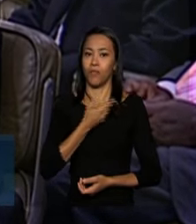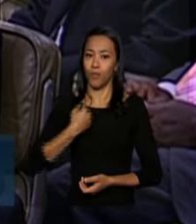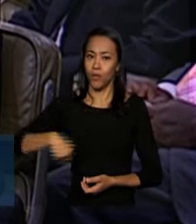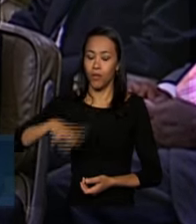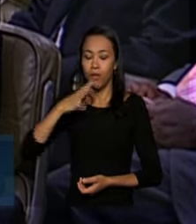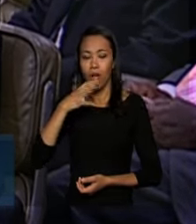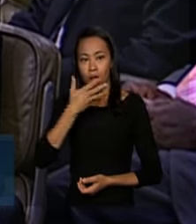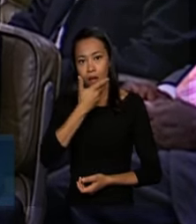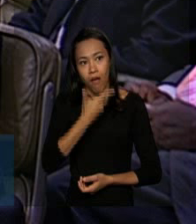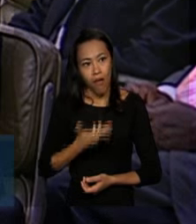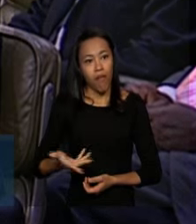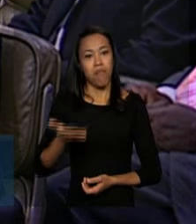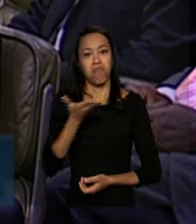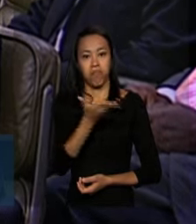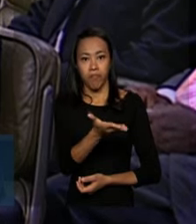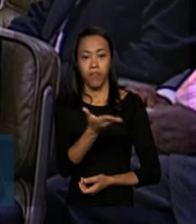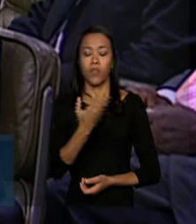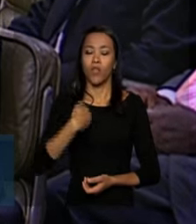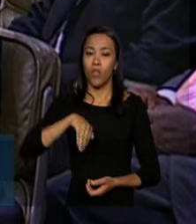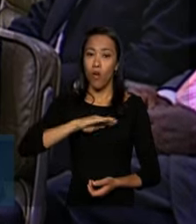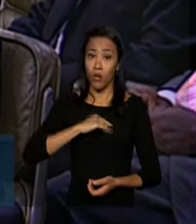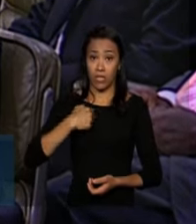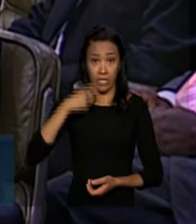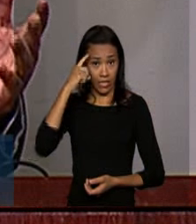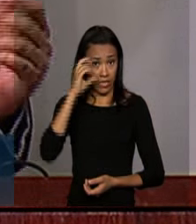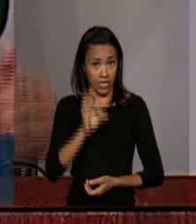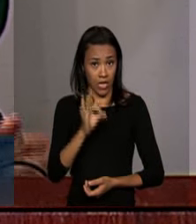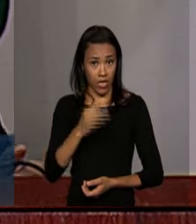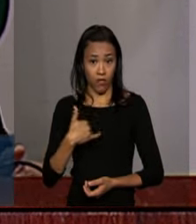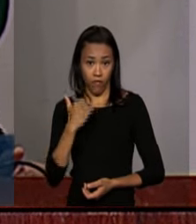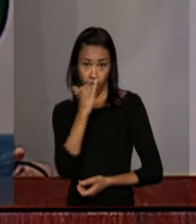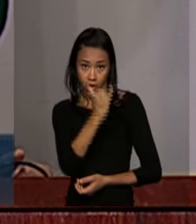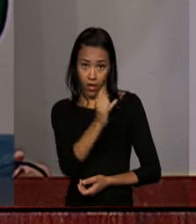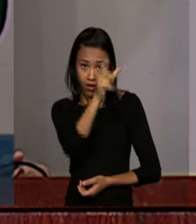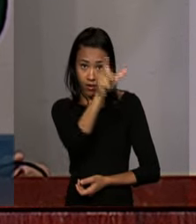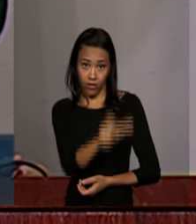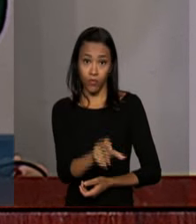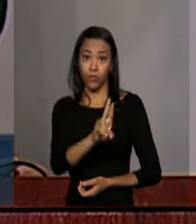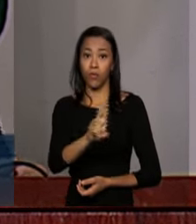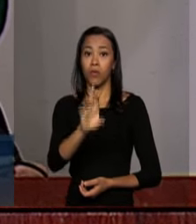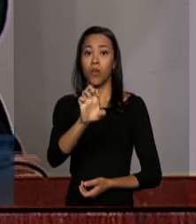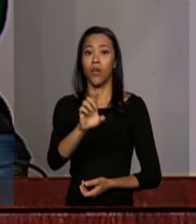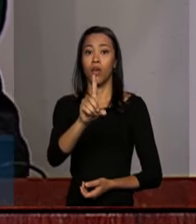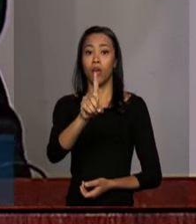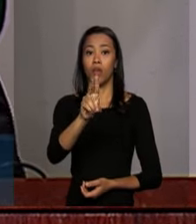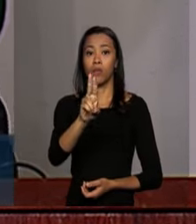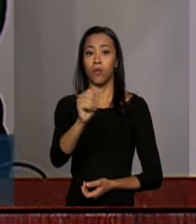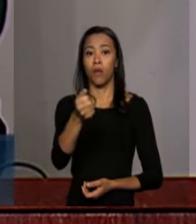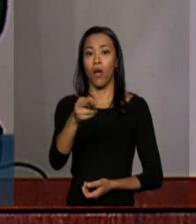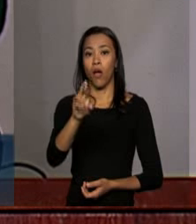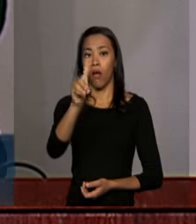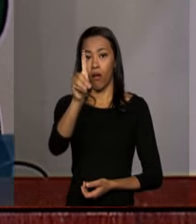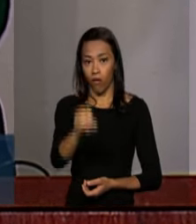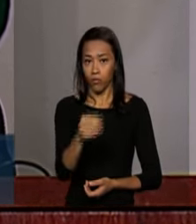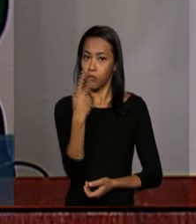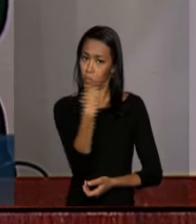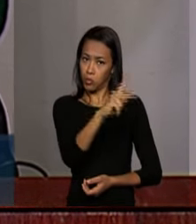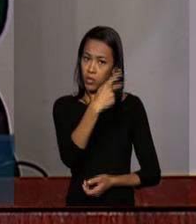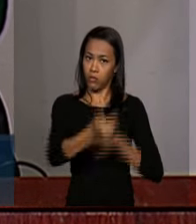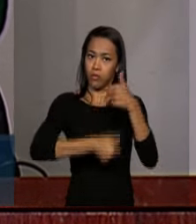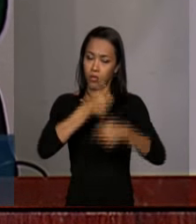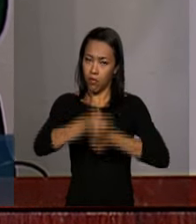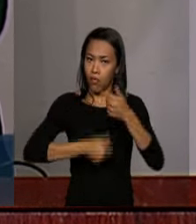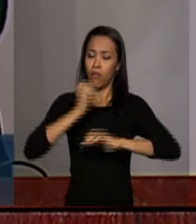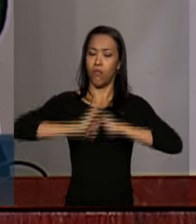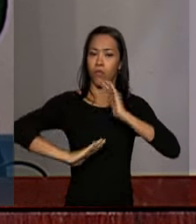admirado. Estamos convictos, Eduardo, sei que você nos permite chamá-lo assim, de que sua conduta profissional